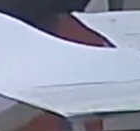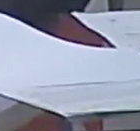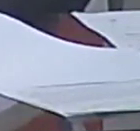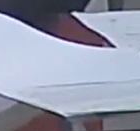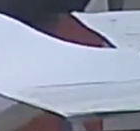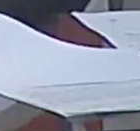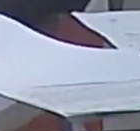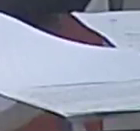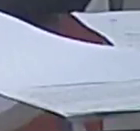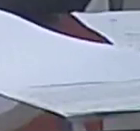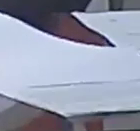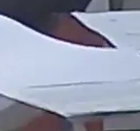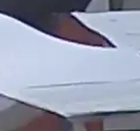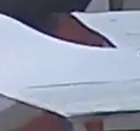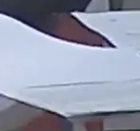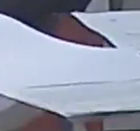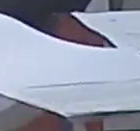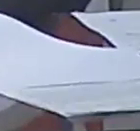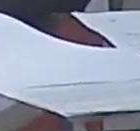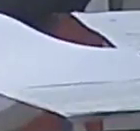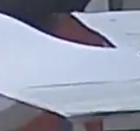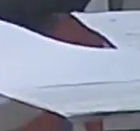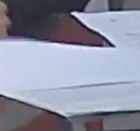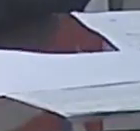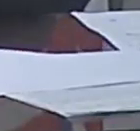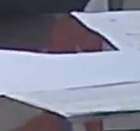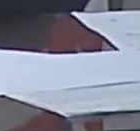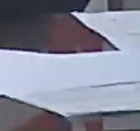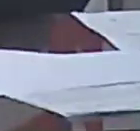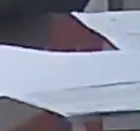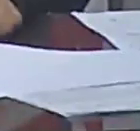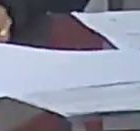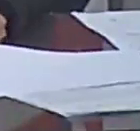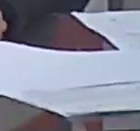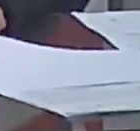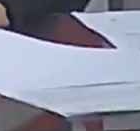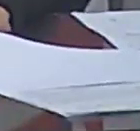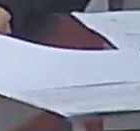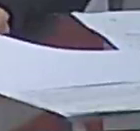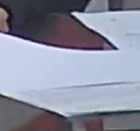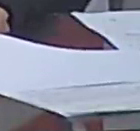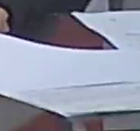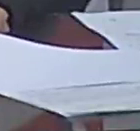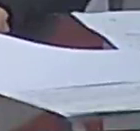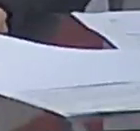promova roçagem e limpeza em calçada de rua, na Rua Projetada 2, no bairro Vila Portal 2,